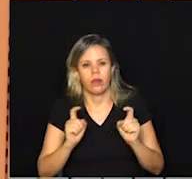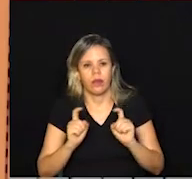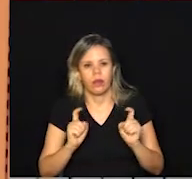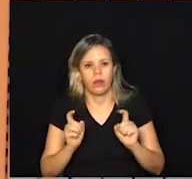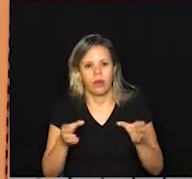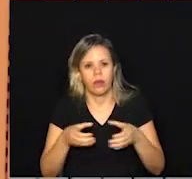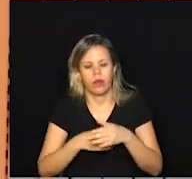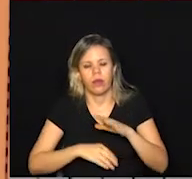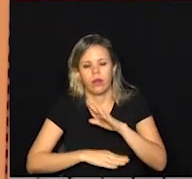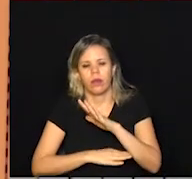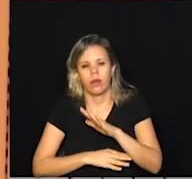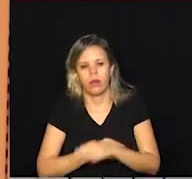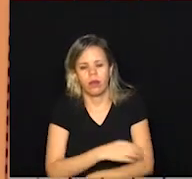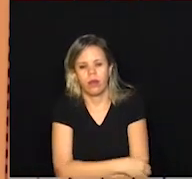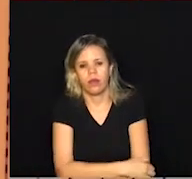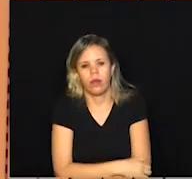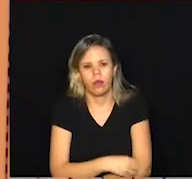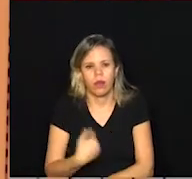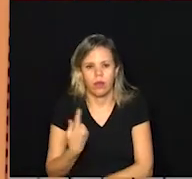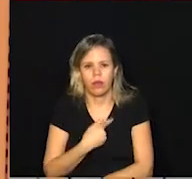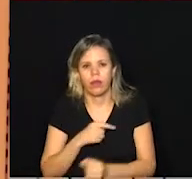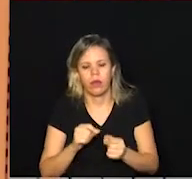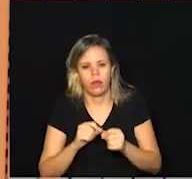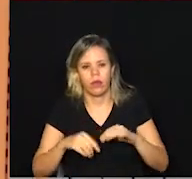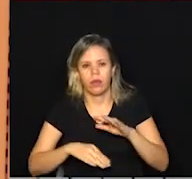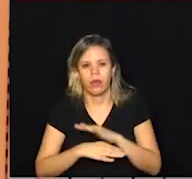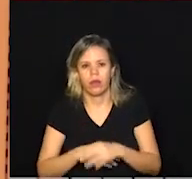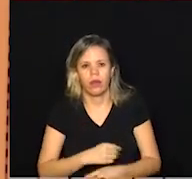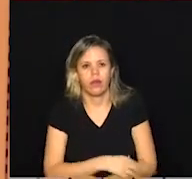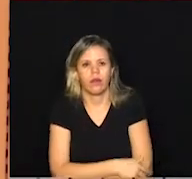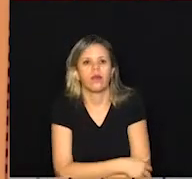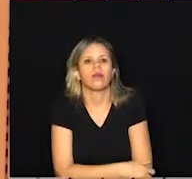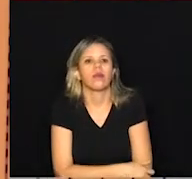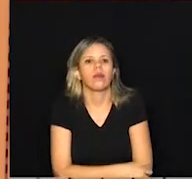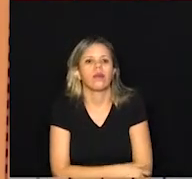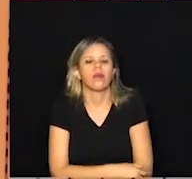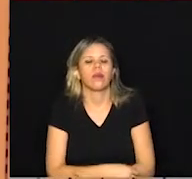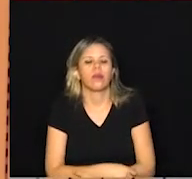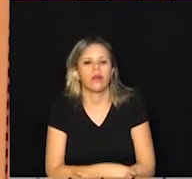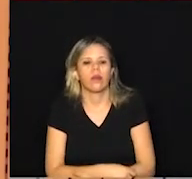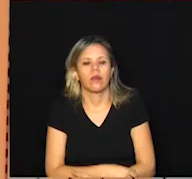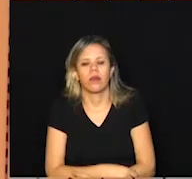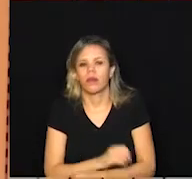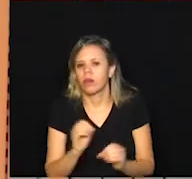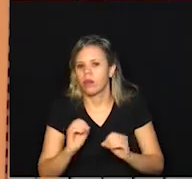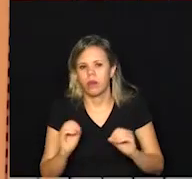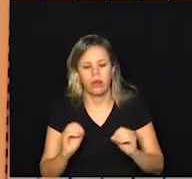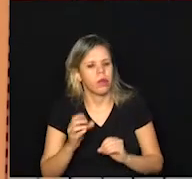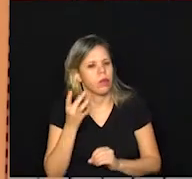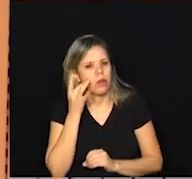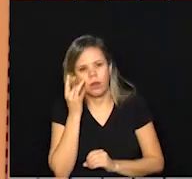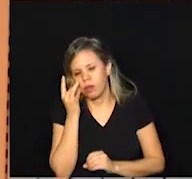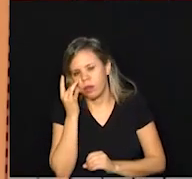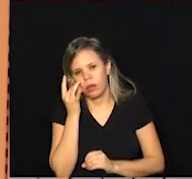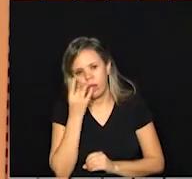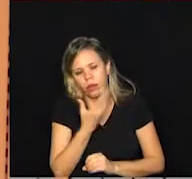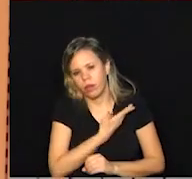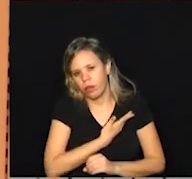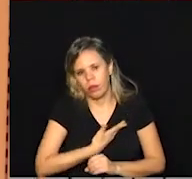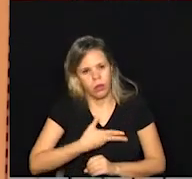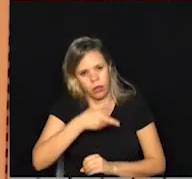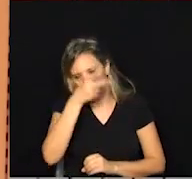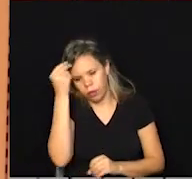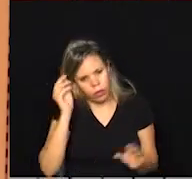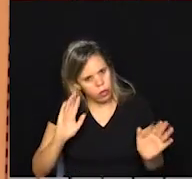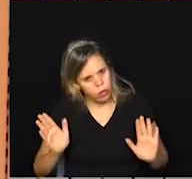comissão de cultura que nós realizamos na casa é sem a presença do do governo